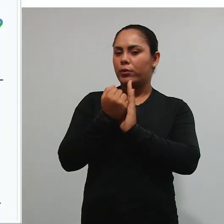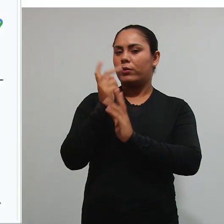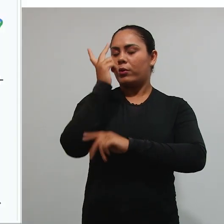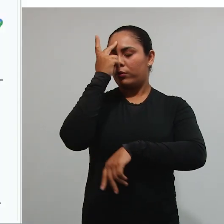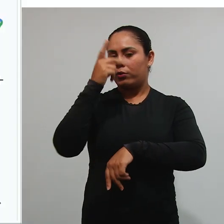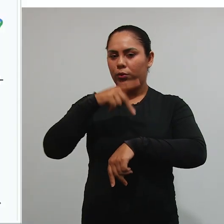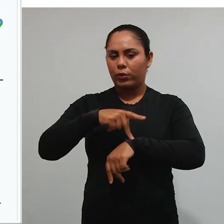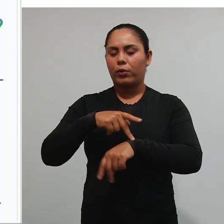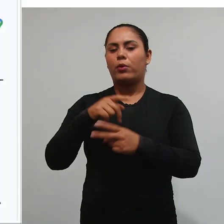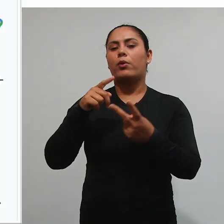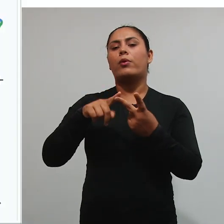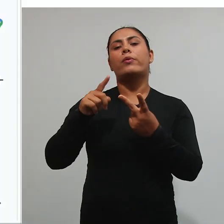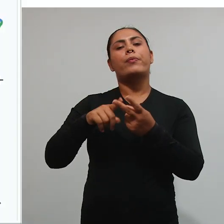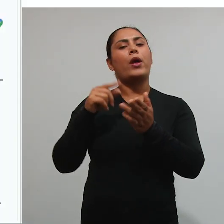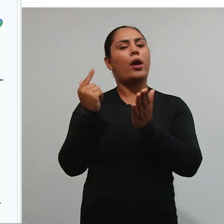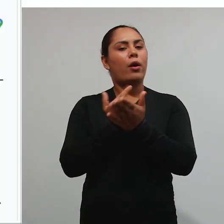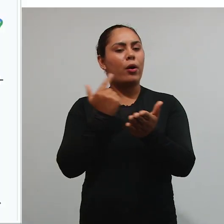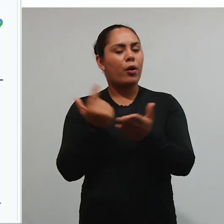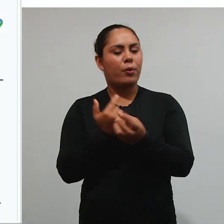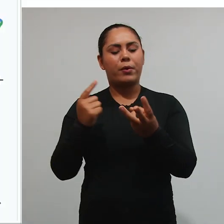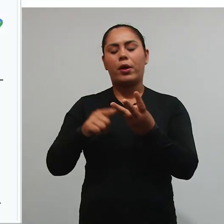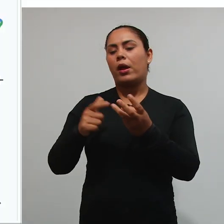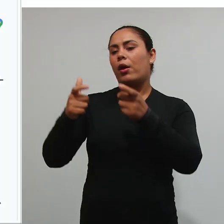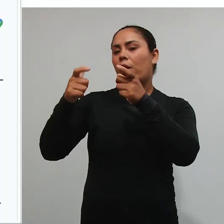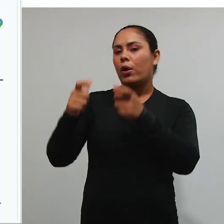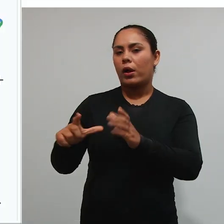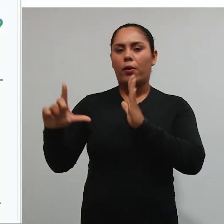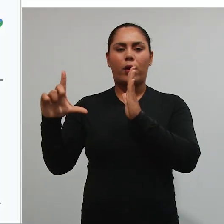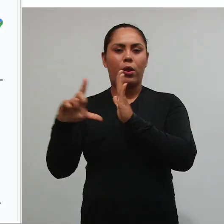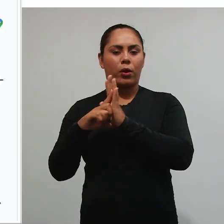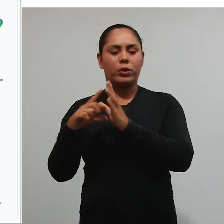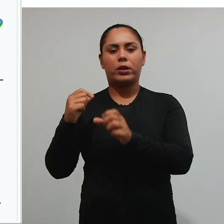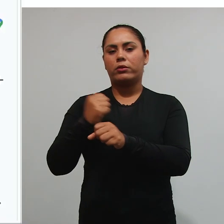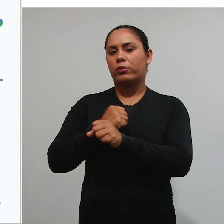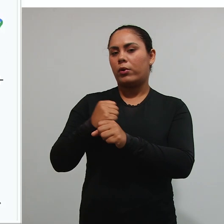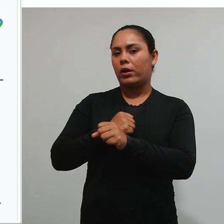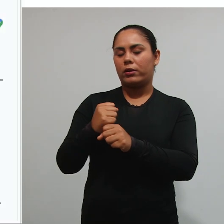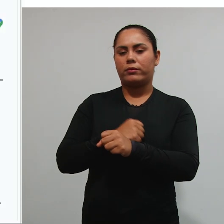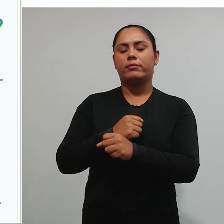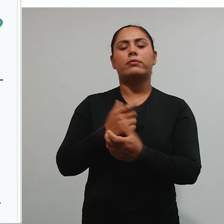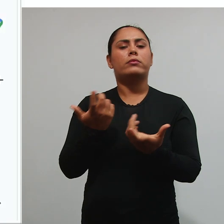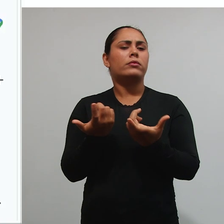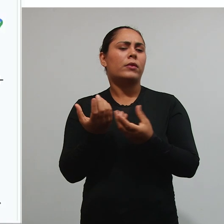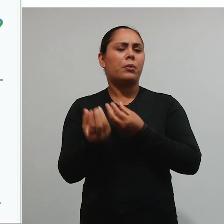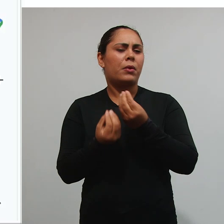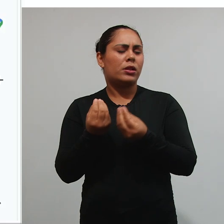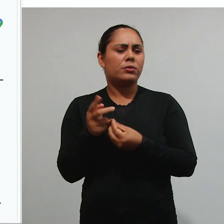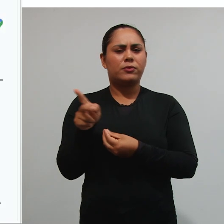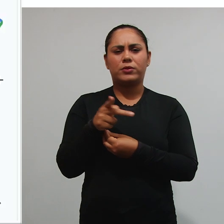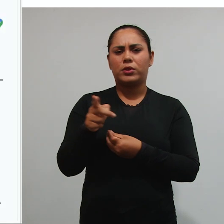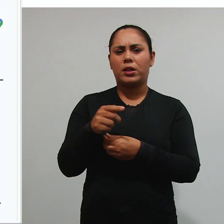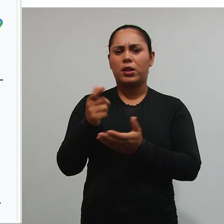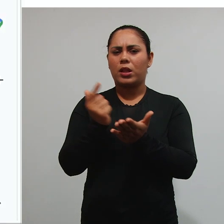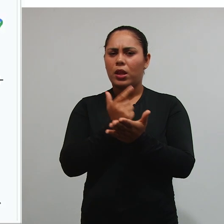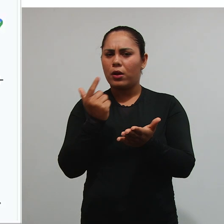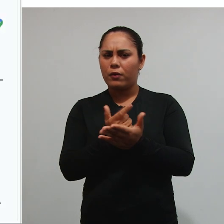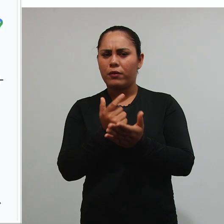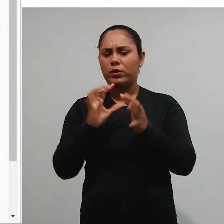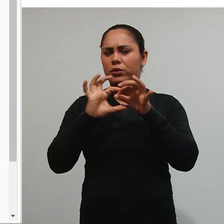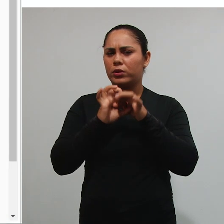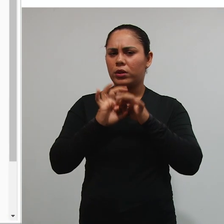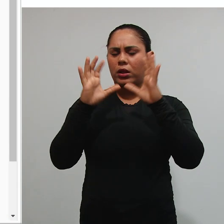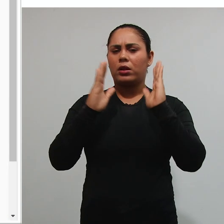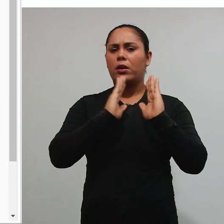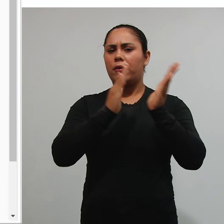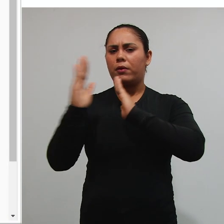a obra, o local, a editora e o ano. Professora, lá é dos livros que estão disponíveis na